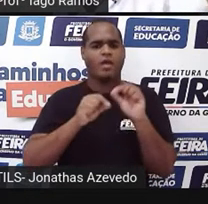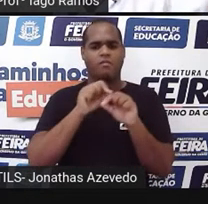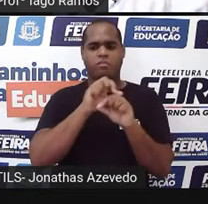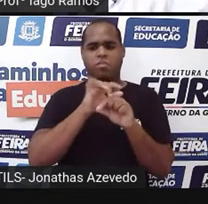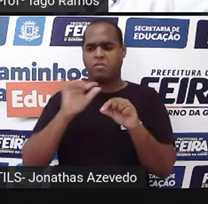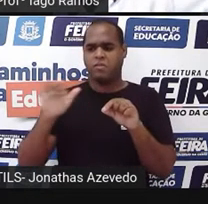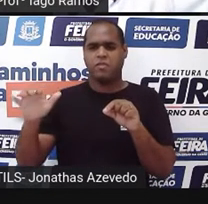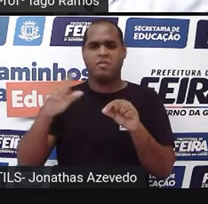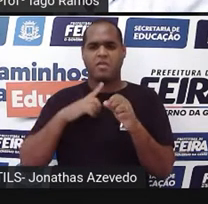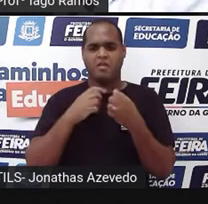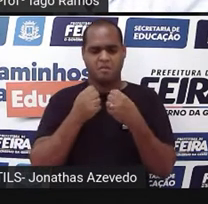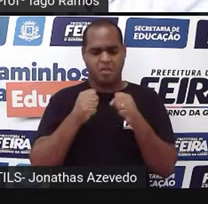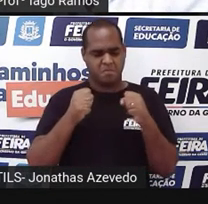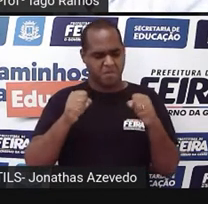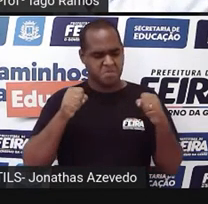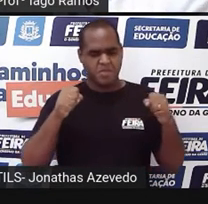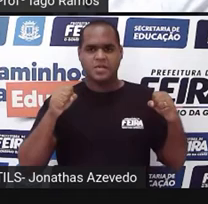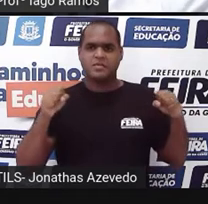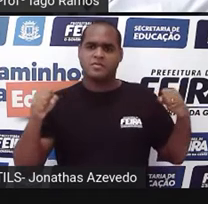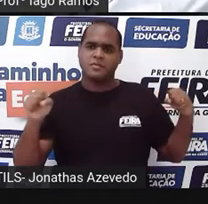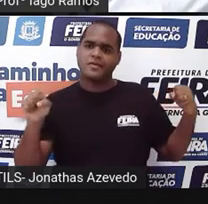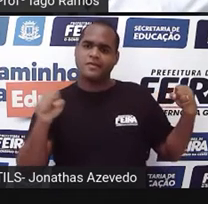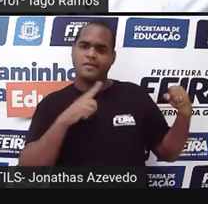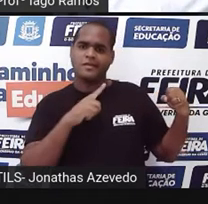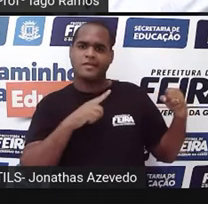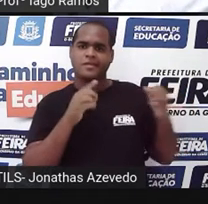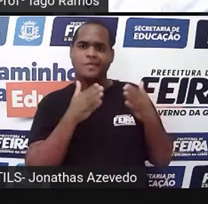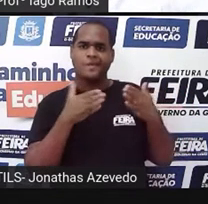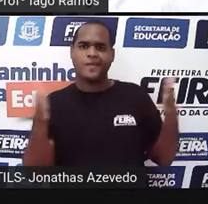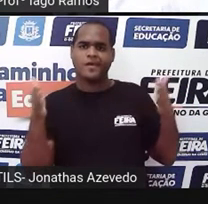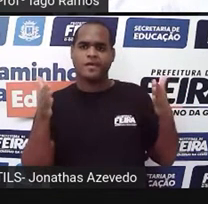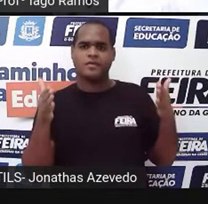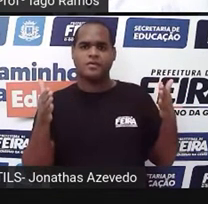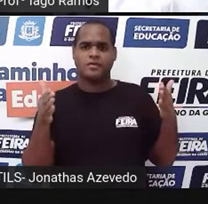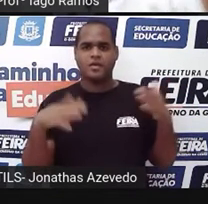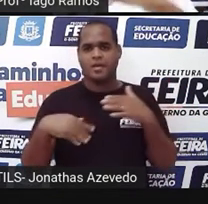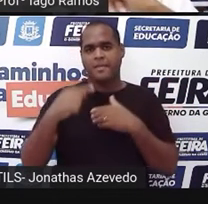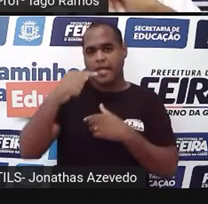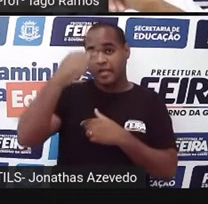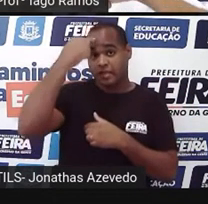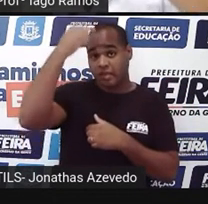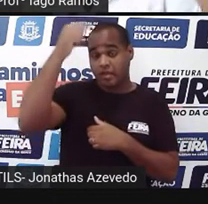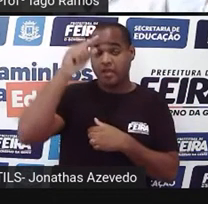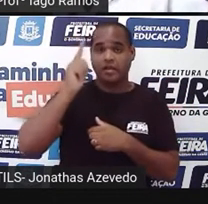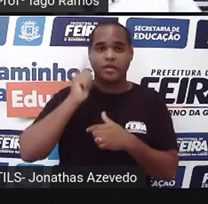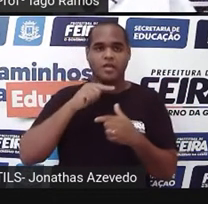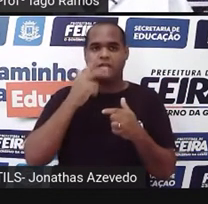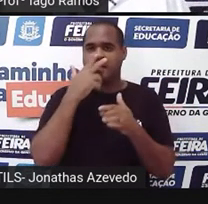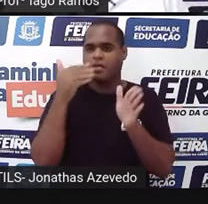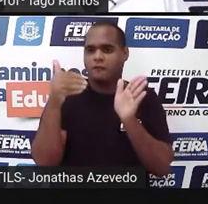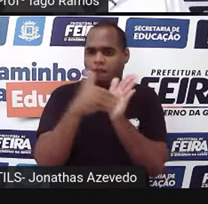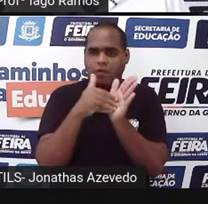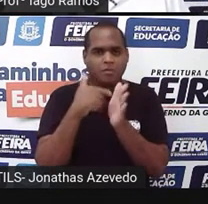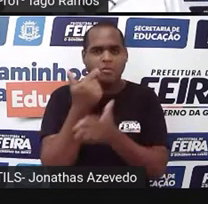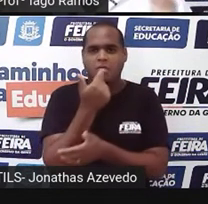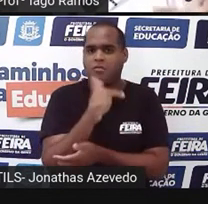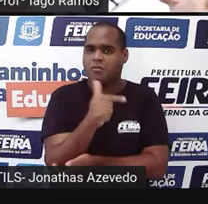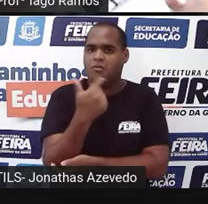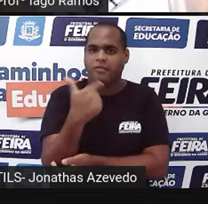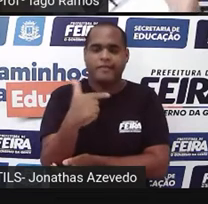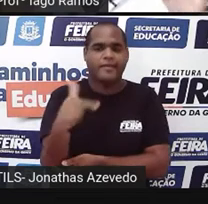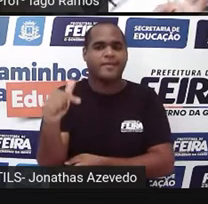vai a gente vai aumentando aumentando aumenta aumenta aumenta aumenta aumenta aumentando tá dando a ideia de ser uma coisa infinita né